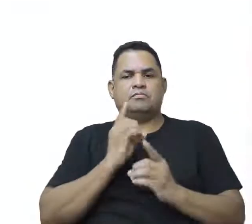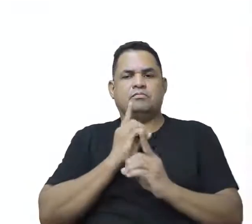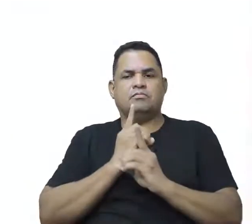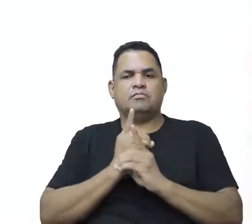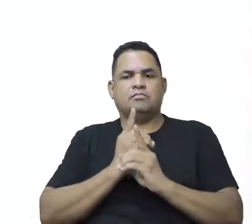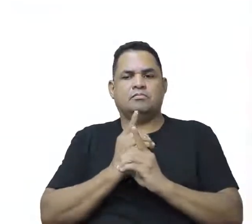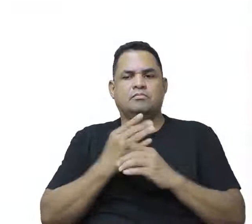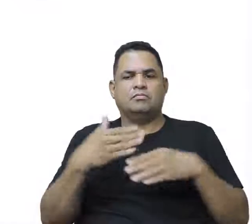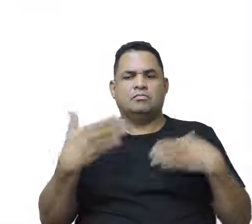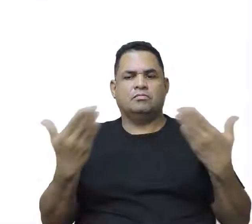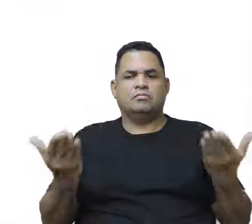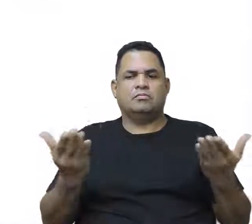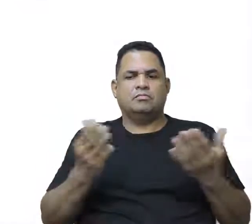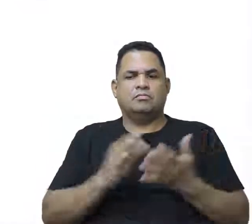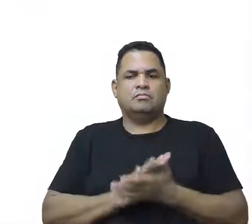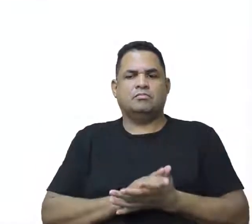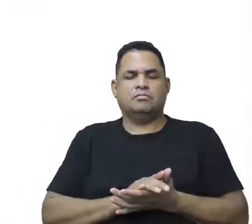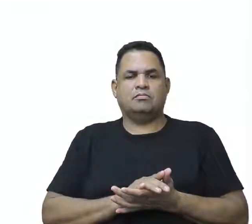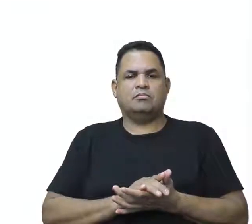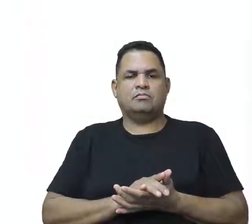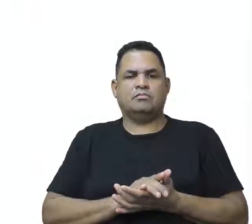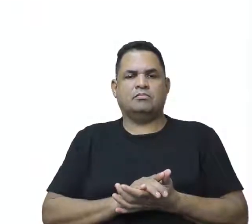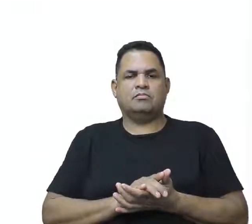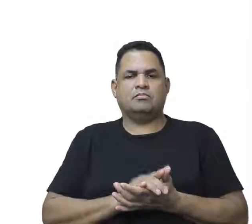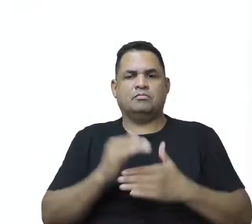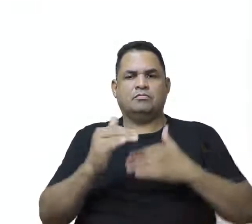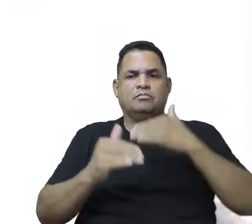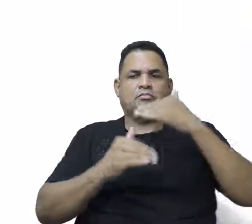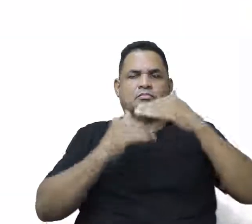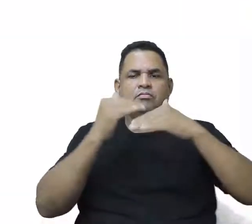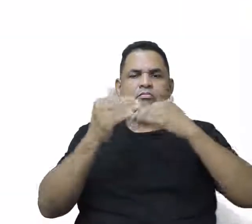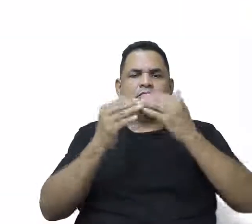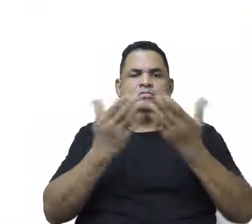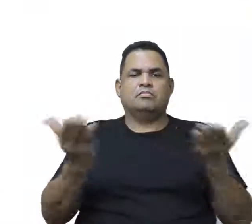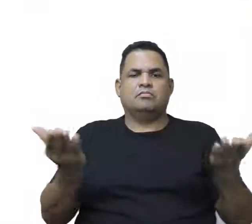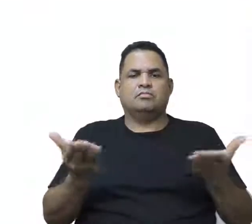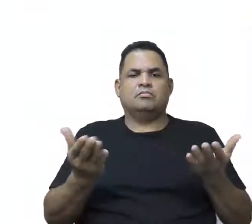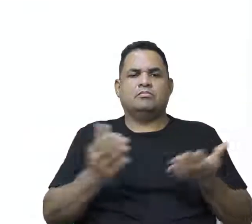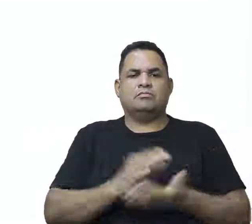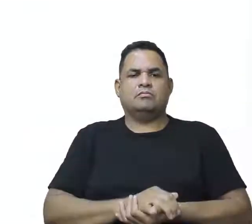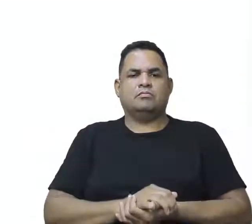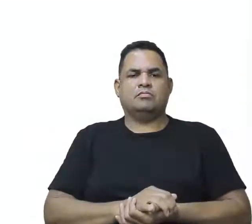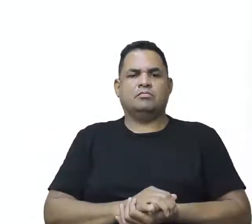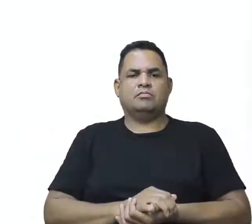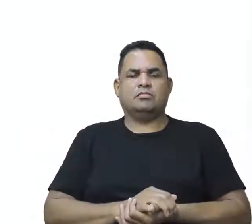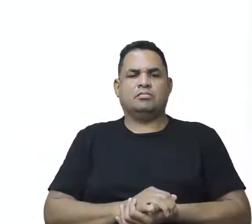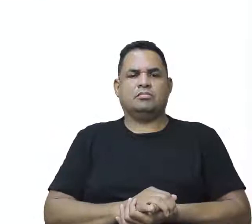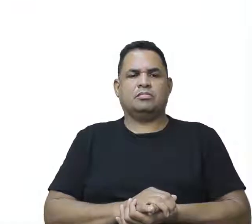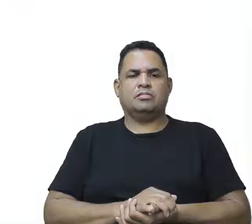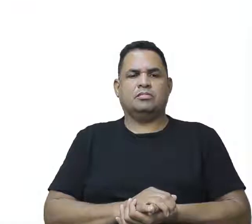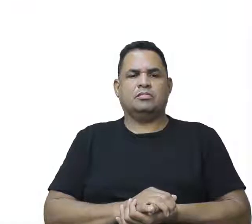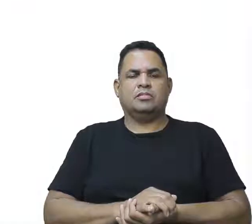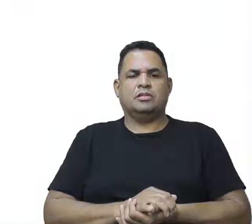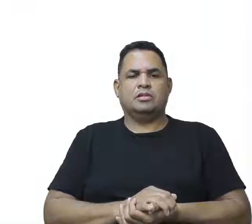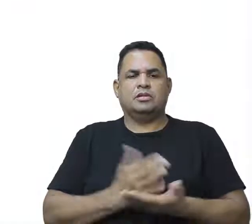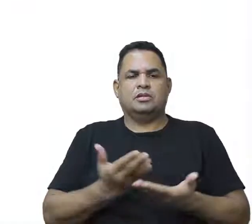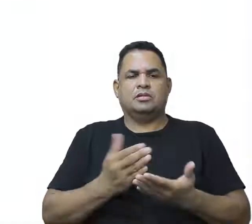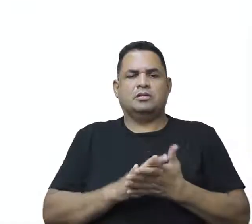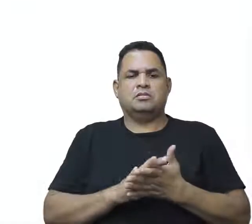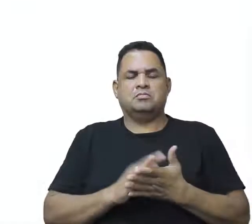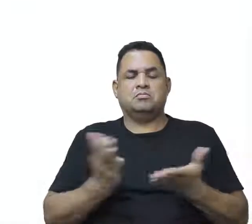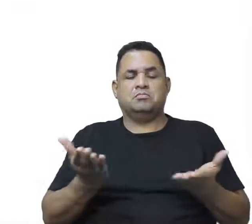aí nos seus estudos, que o desenvolvimento do capitalismo, em um dado momento histórico